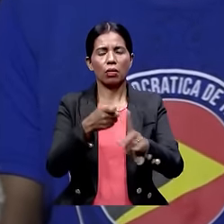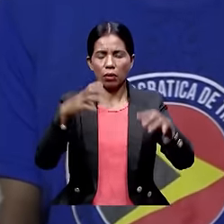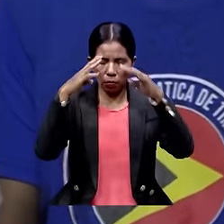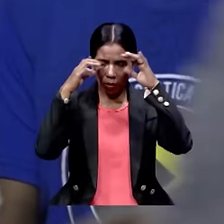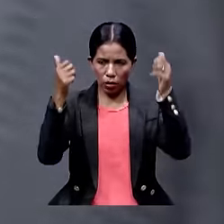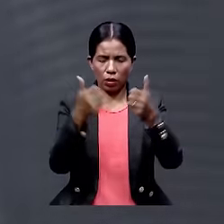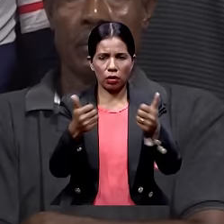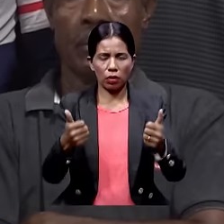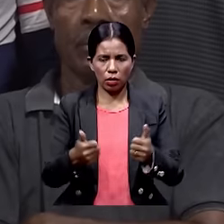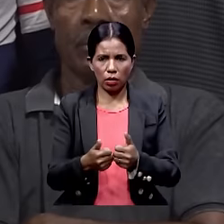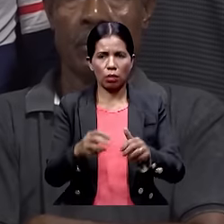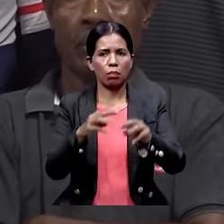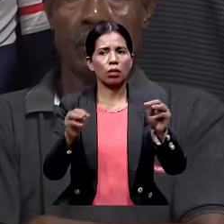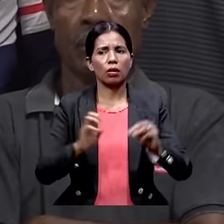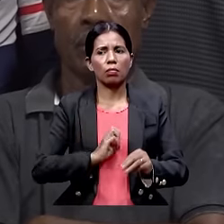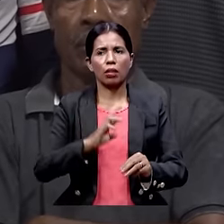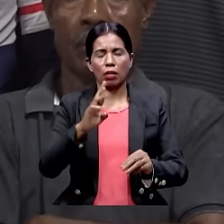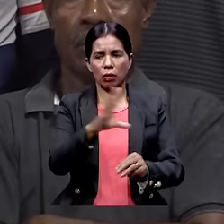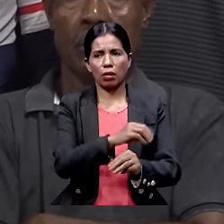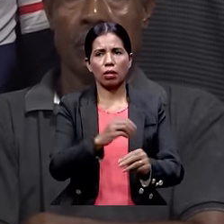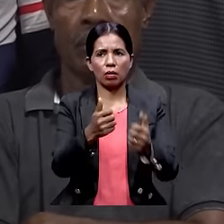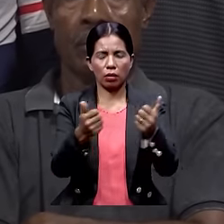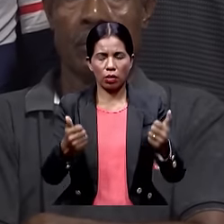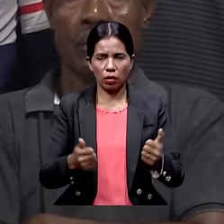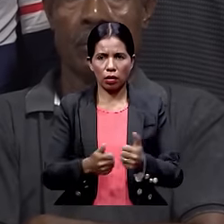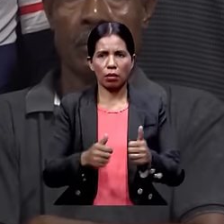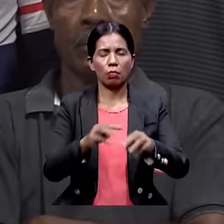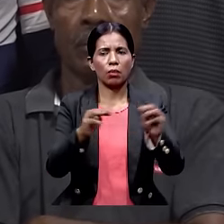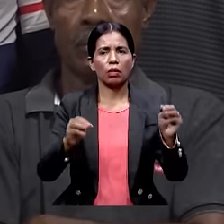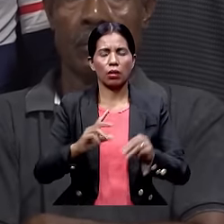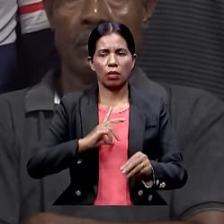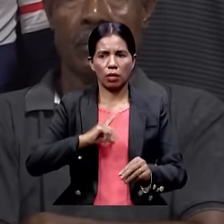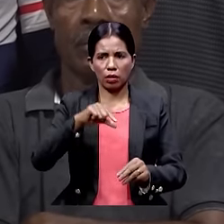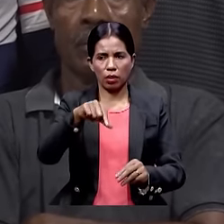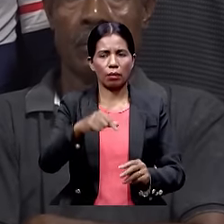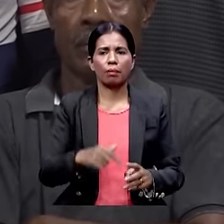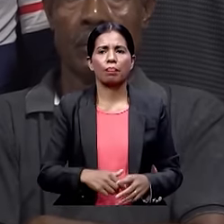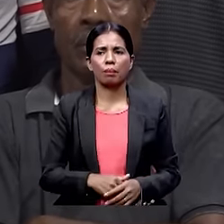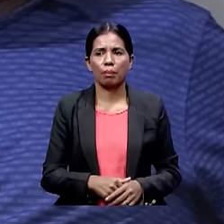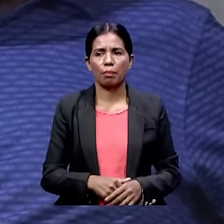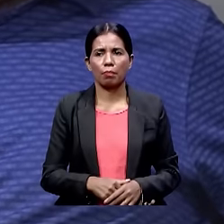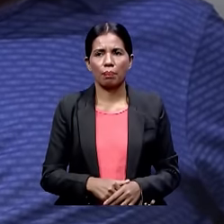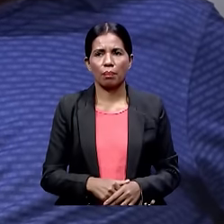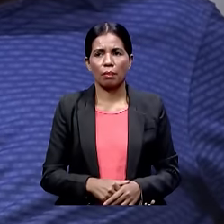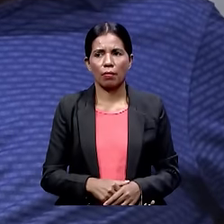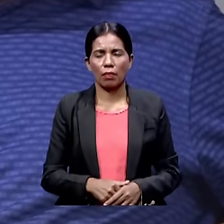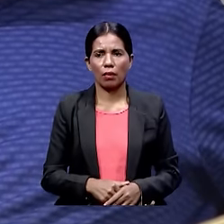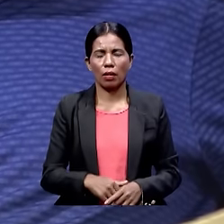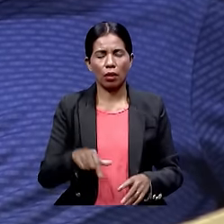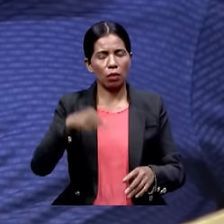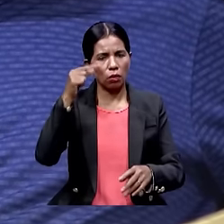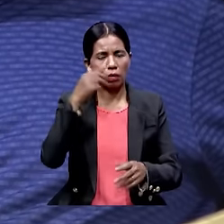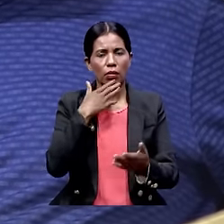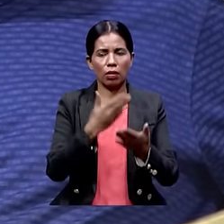presidente e autoridade cessante do município Permeira, no administrador cessante do município Liquiçá. Respeito à boa governação,